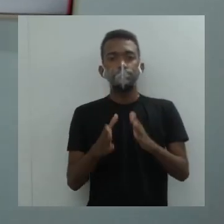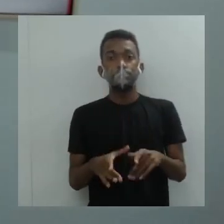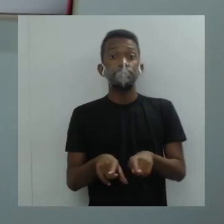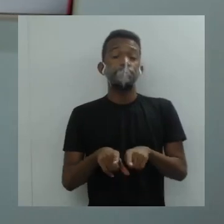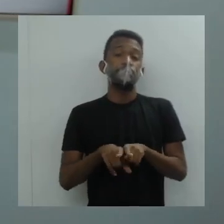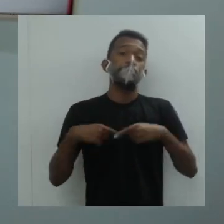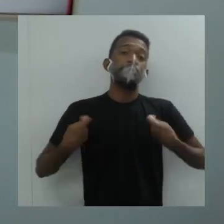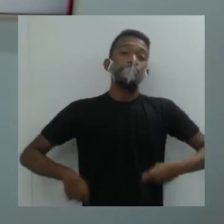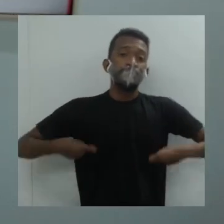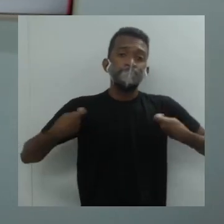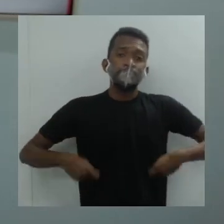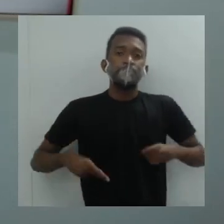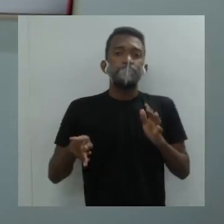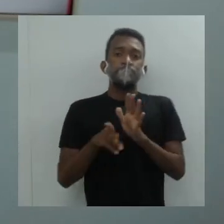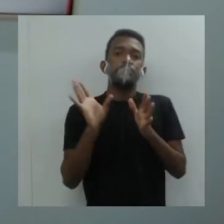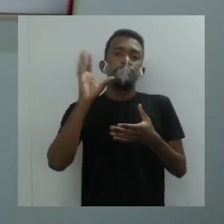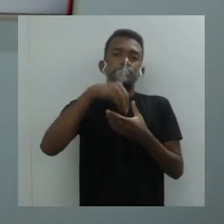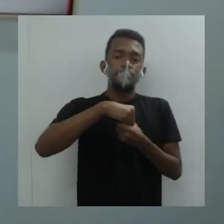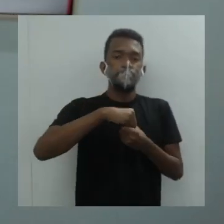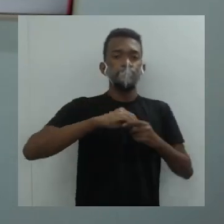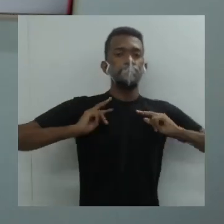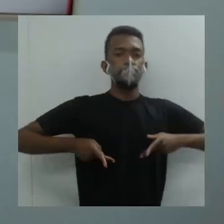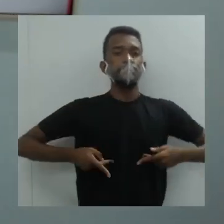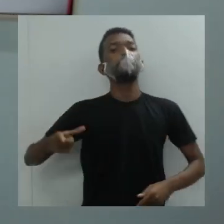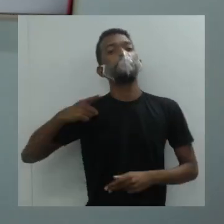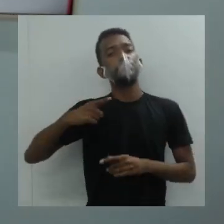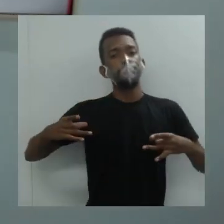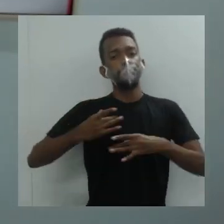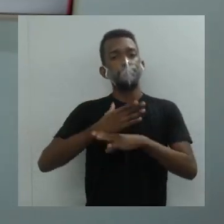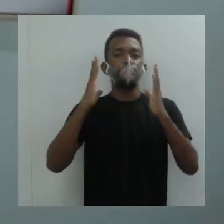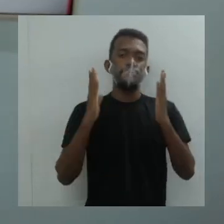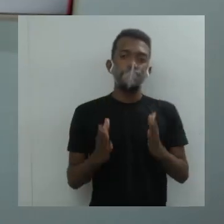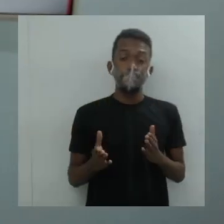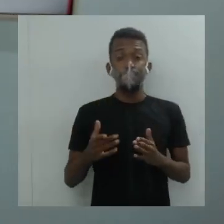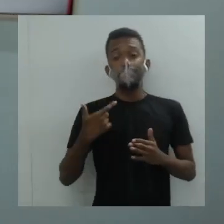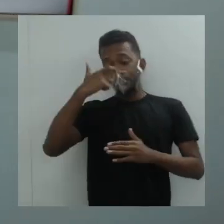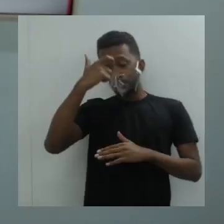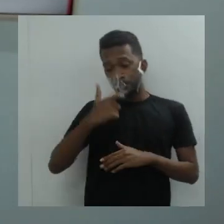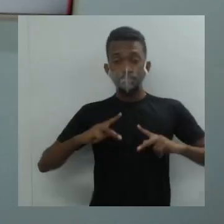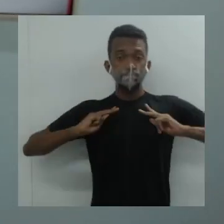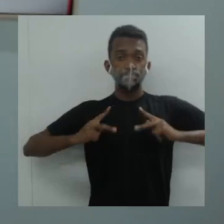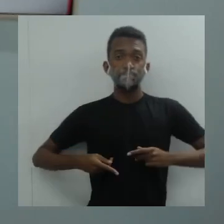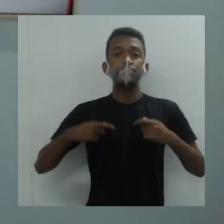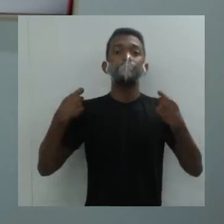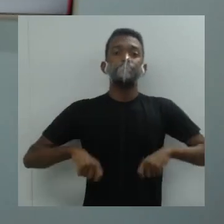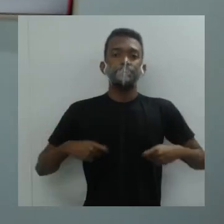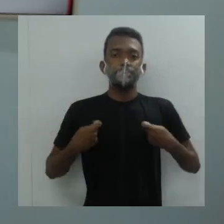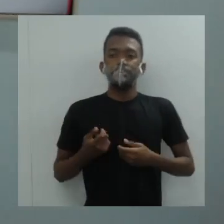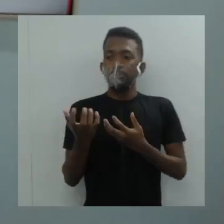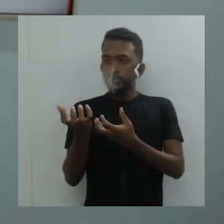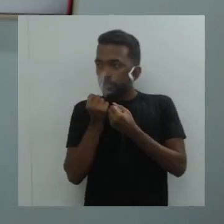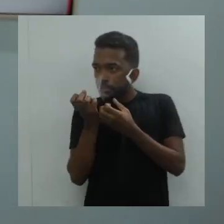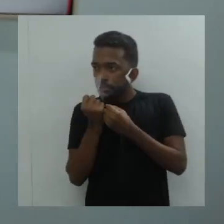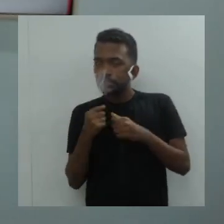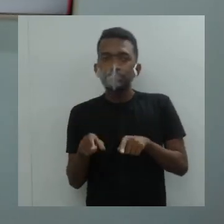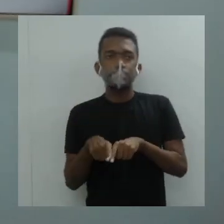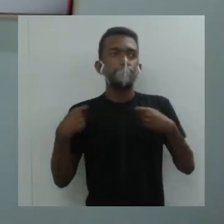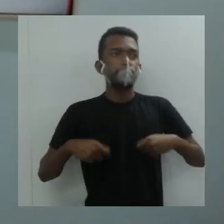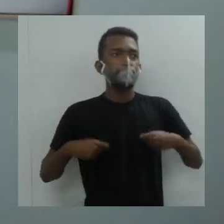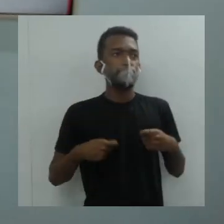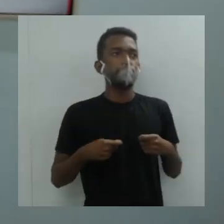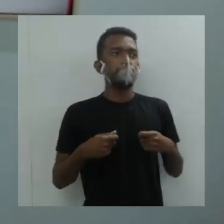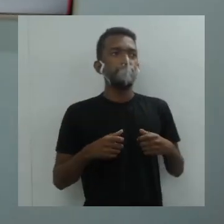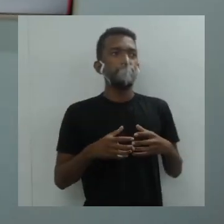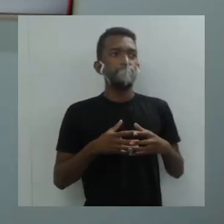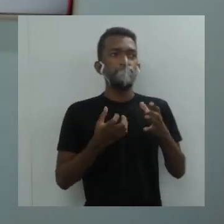das necessidades que o homem tem, daquilo que o homem precisa consumir e daquilo que o homem precisa